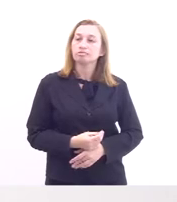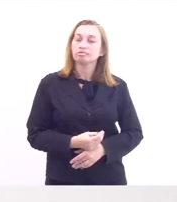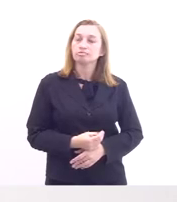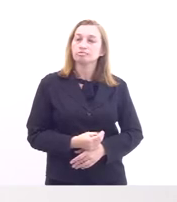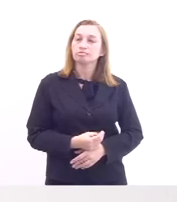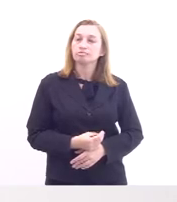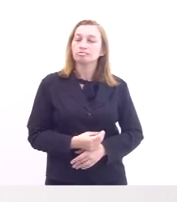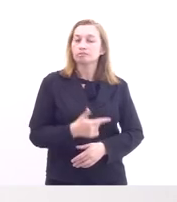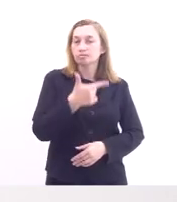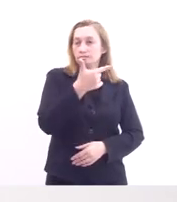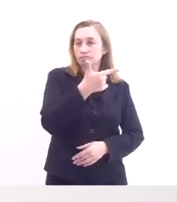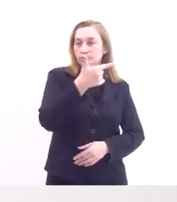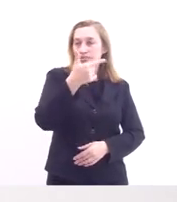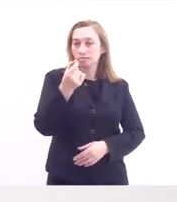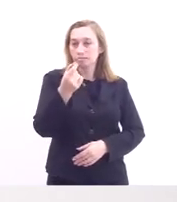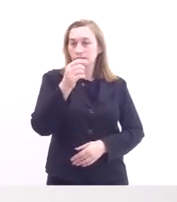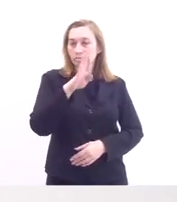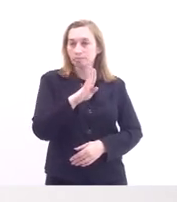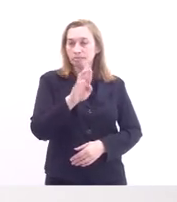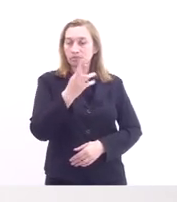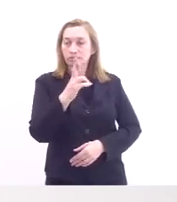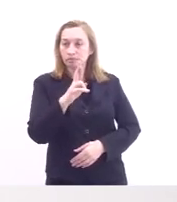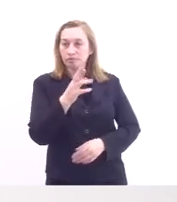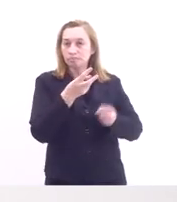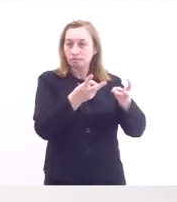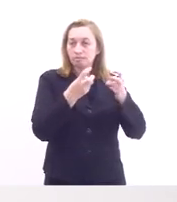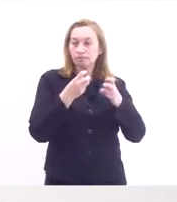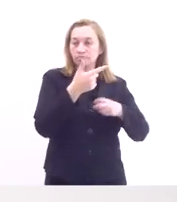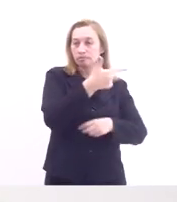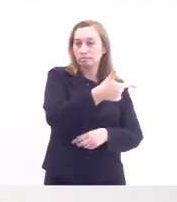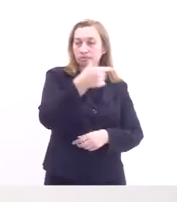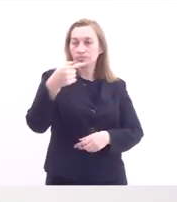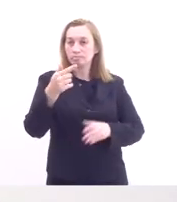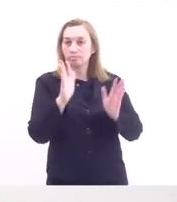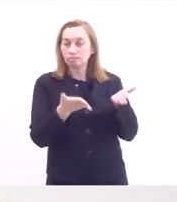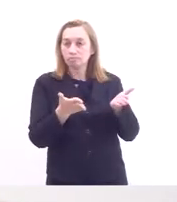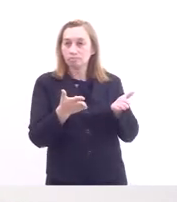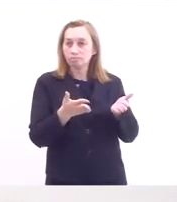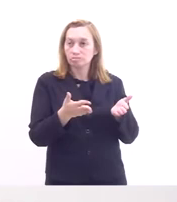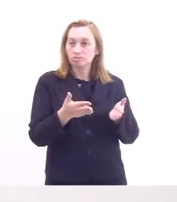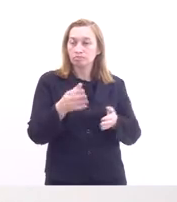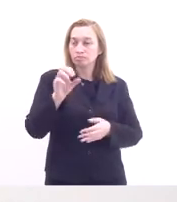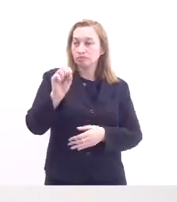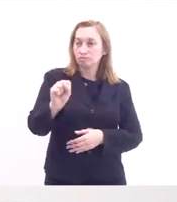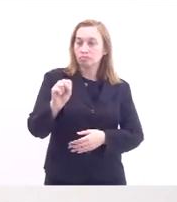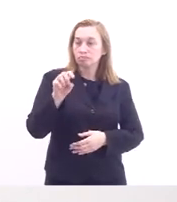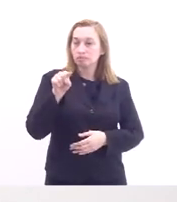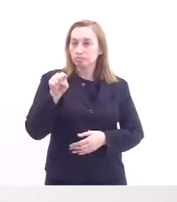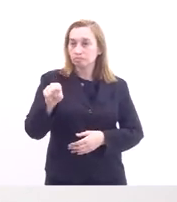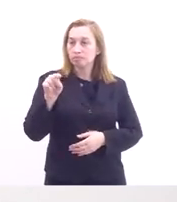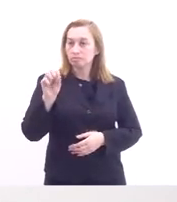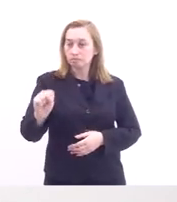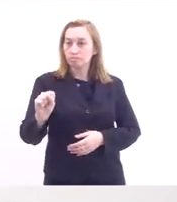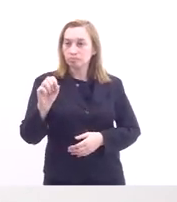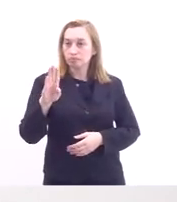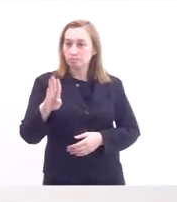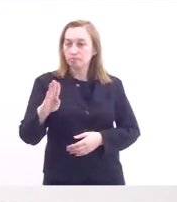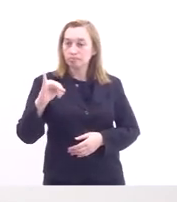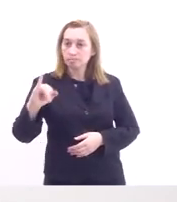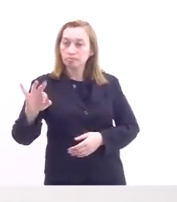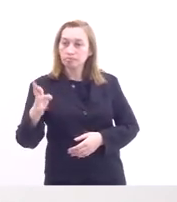patamar de 20 bilhões, que foi observado em 2017, hoje a gente está no patamar de 8,8 bilhões.